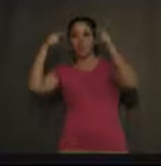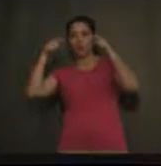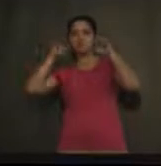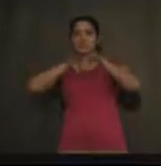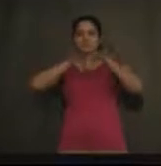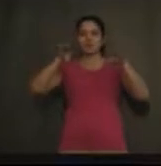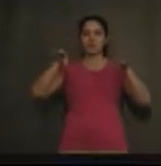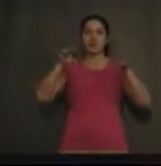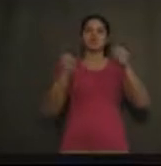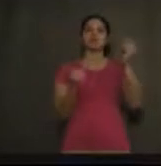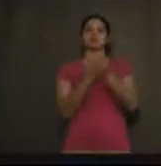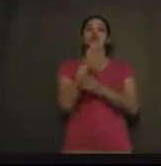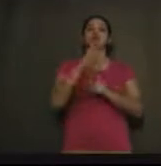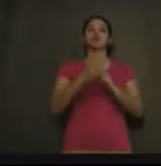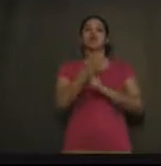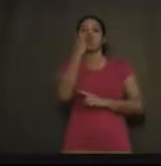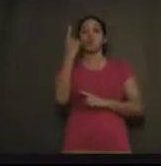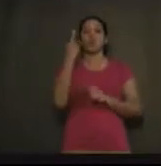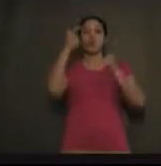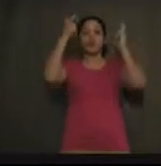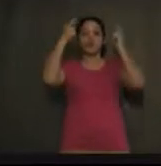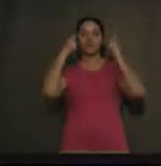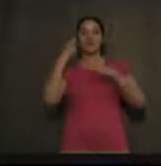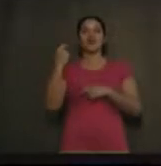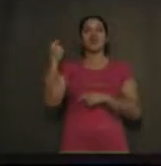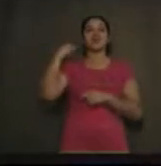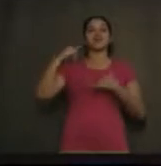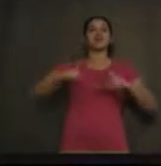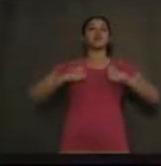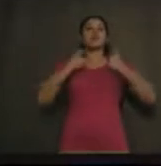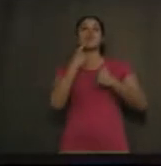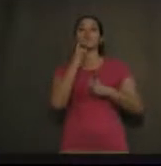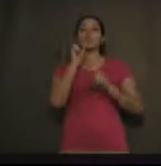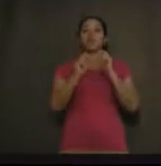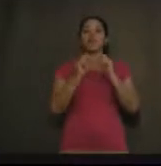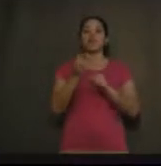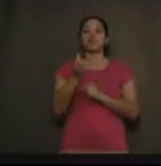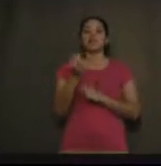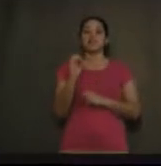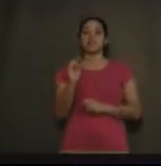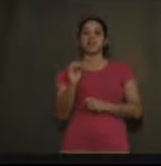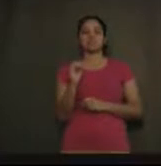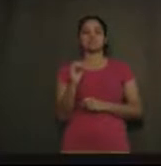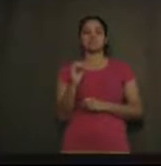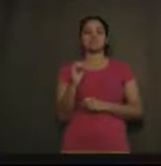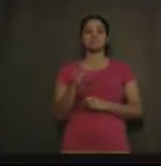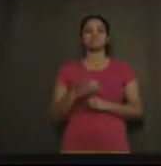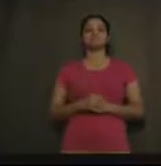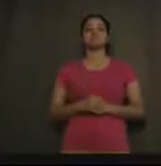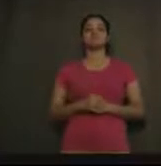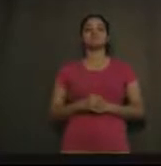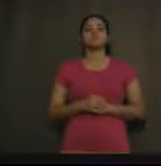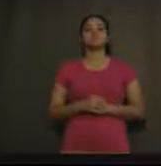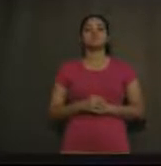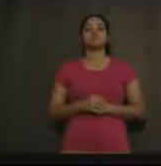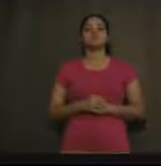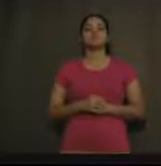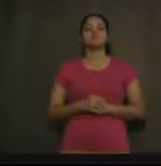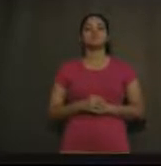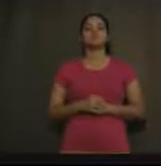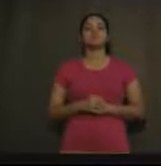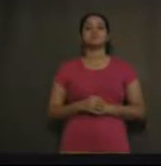completaria 60 anos em 21 de janeiro de 1889, E, naturalmente, em se tratando de